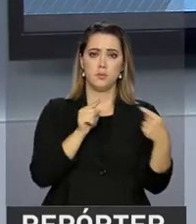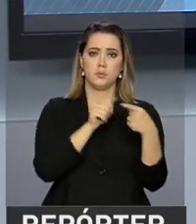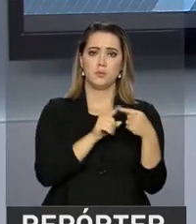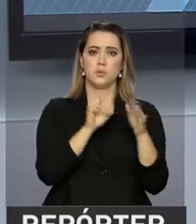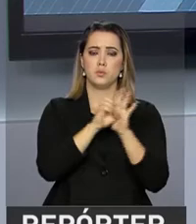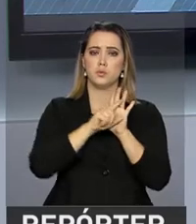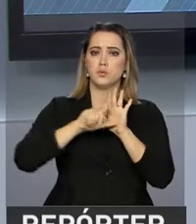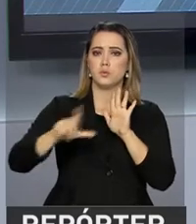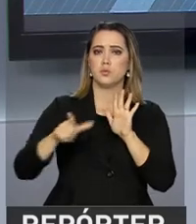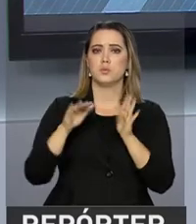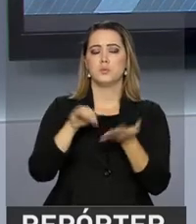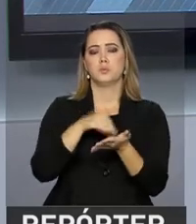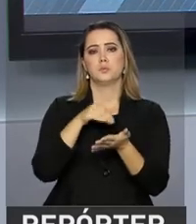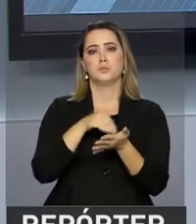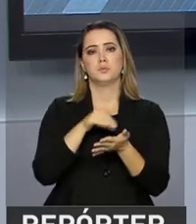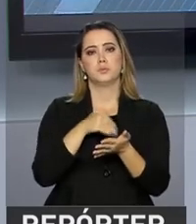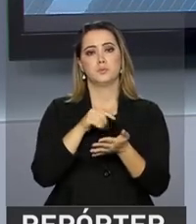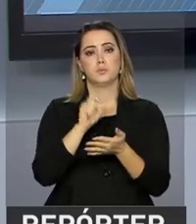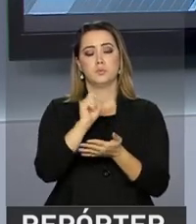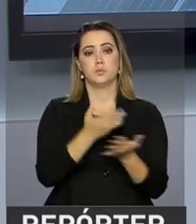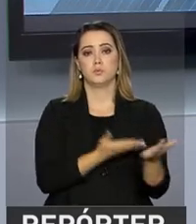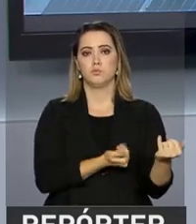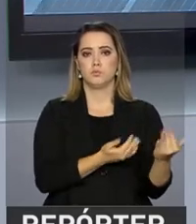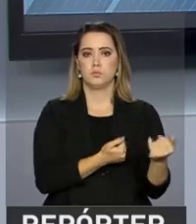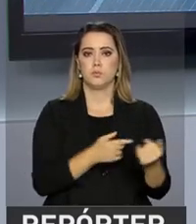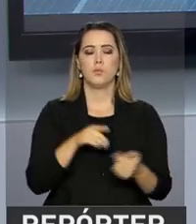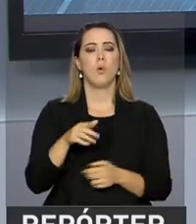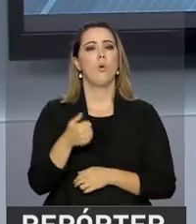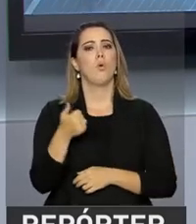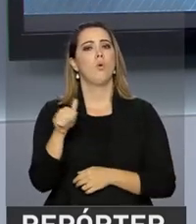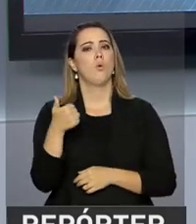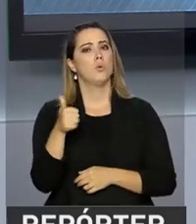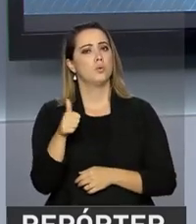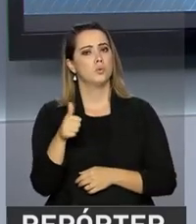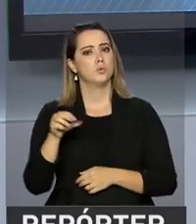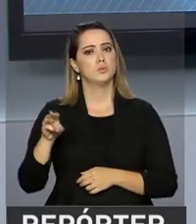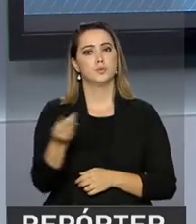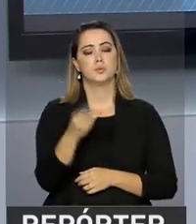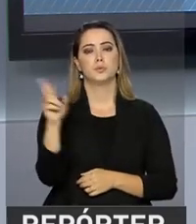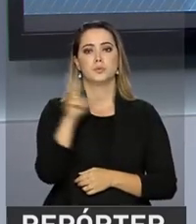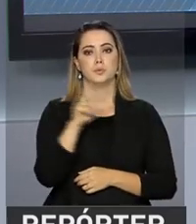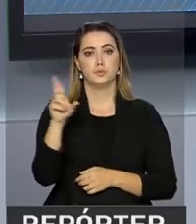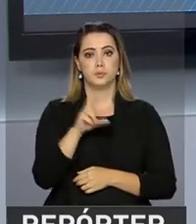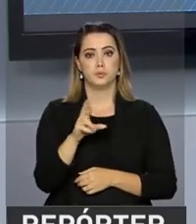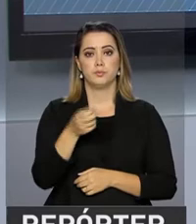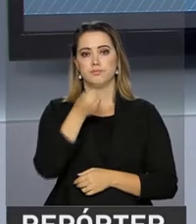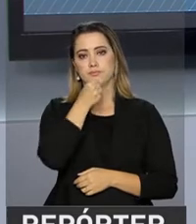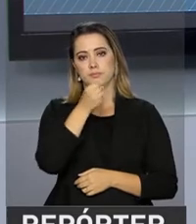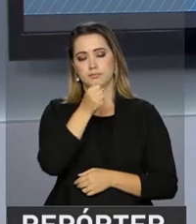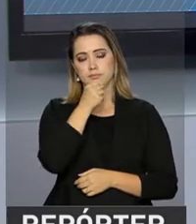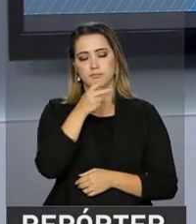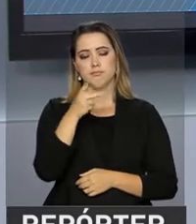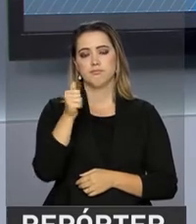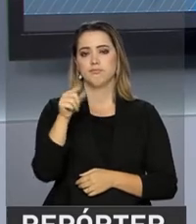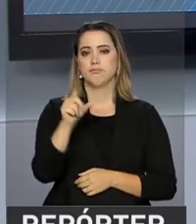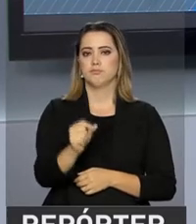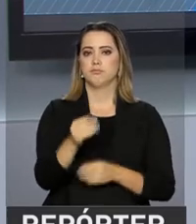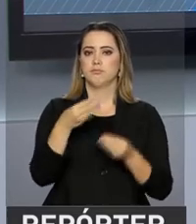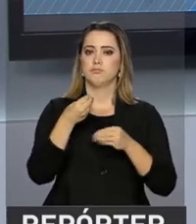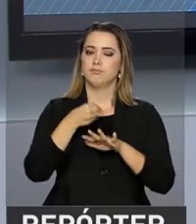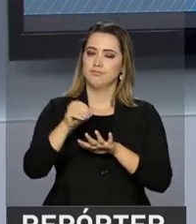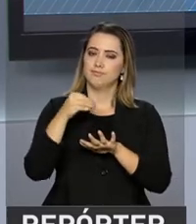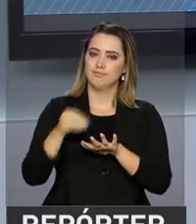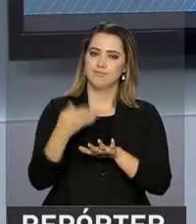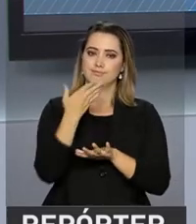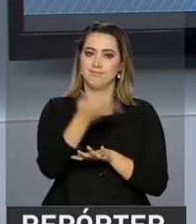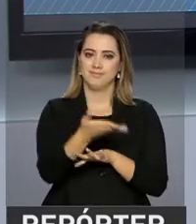edital lançado pela secretaria nacional de juventude serão investidos mais de 11 milhões de reais o repórter paulo la sálvia